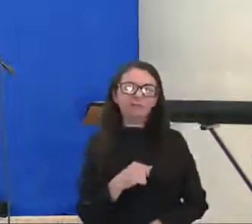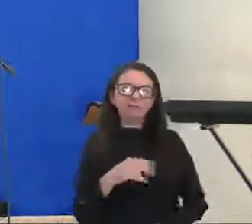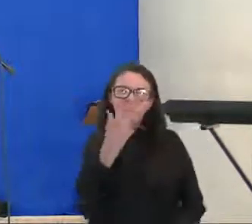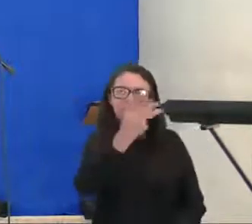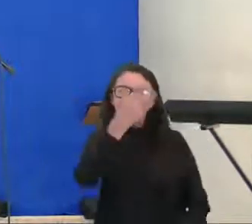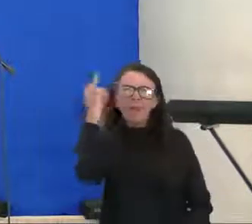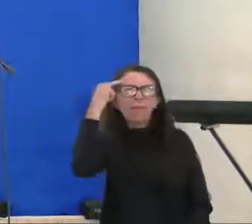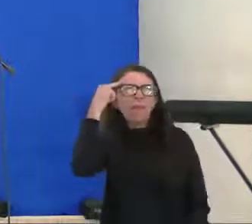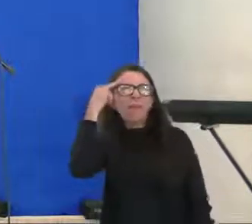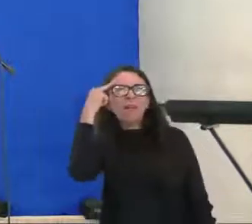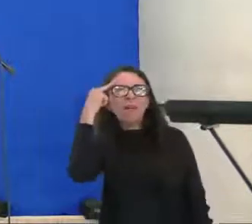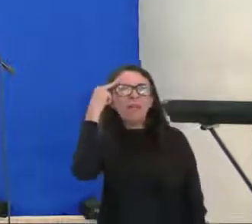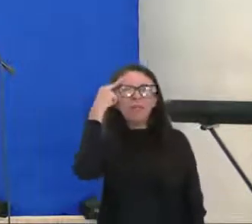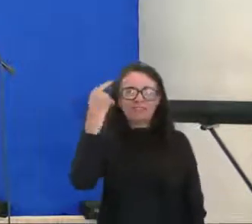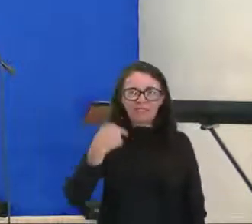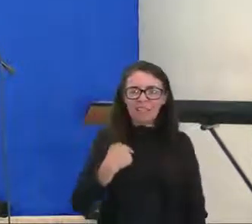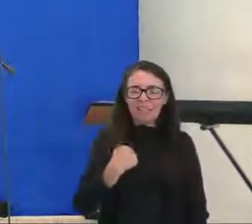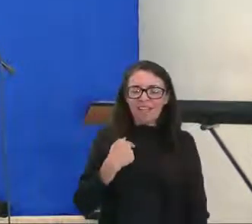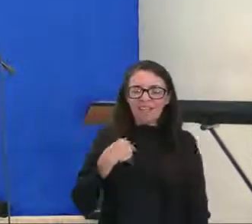bonzinho.